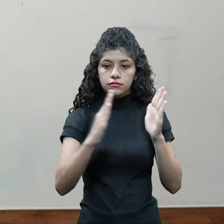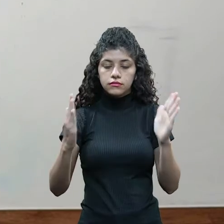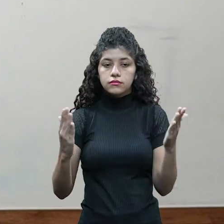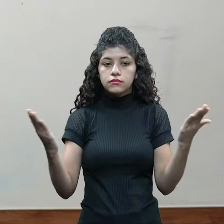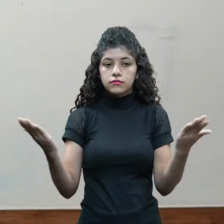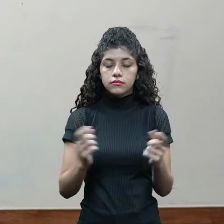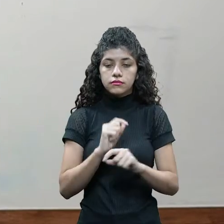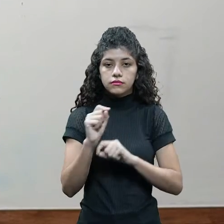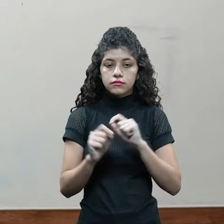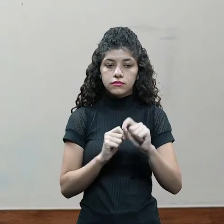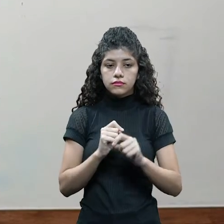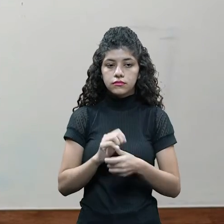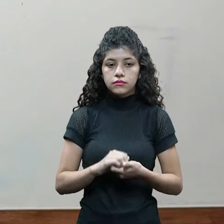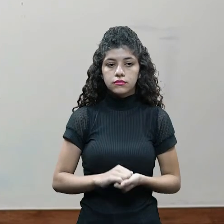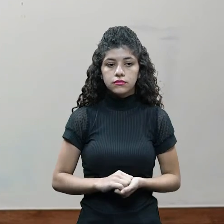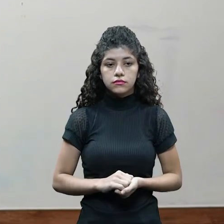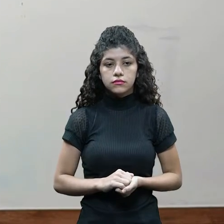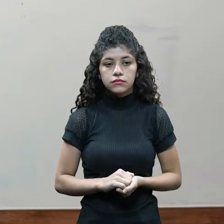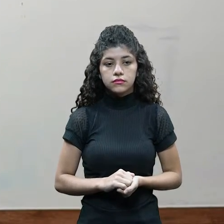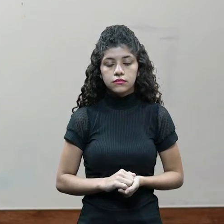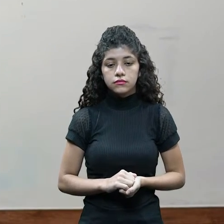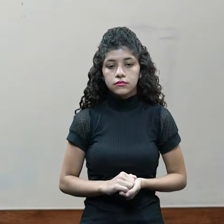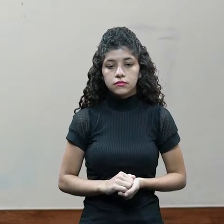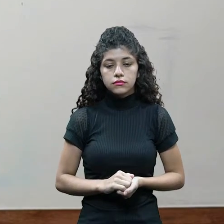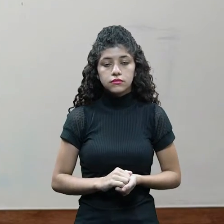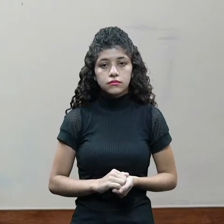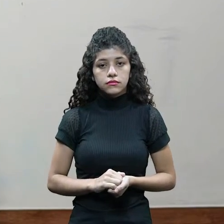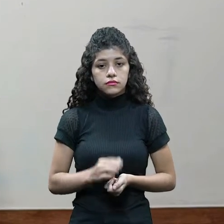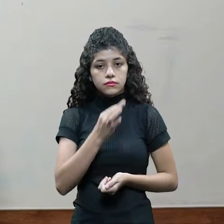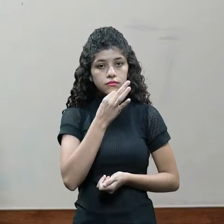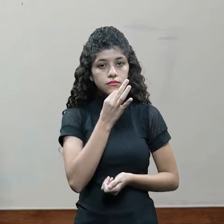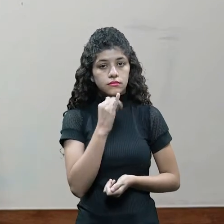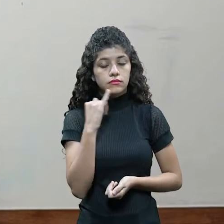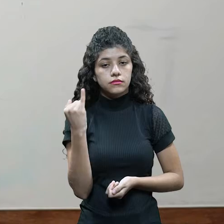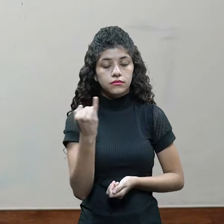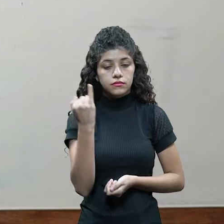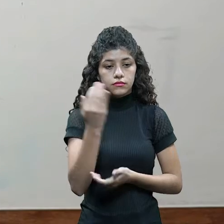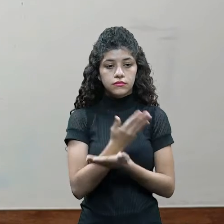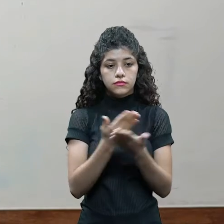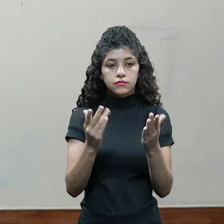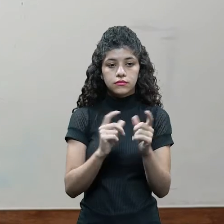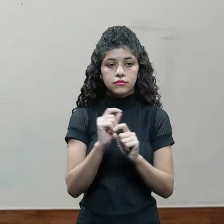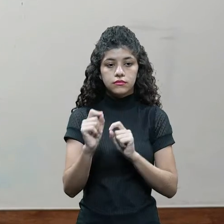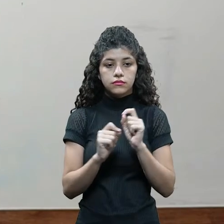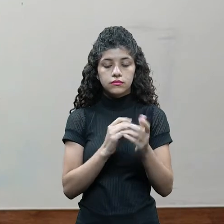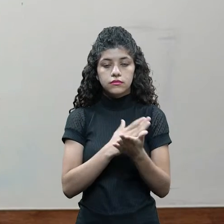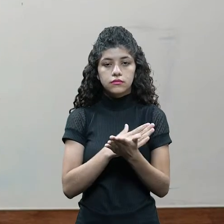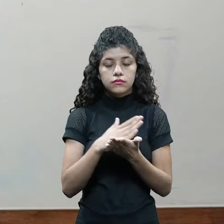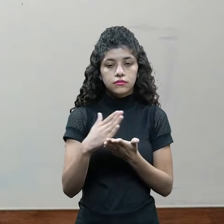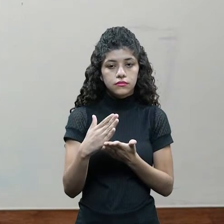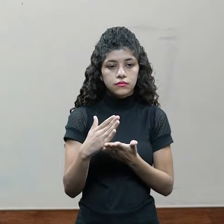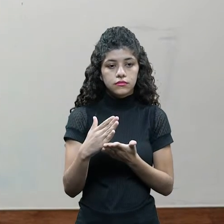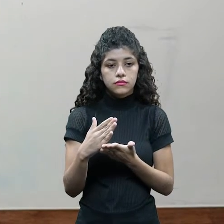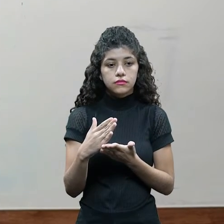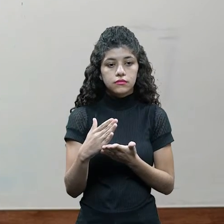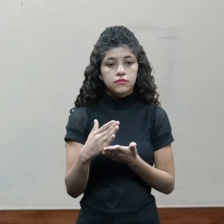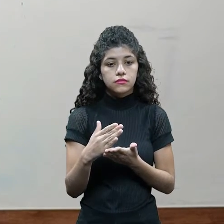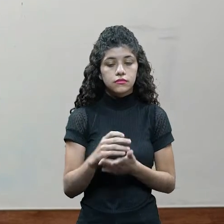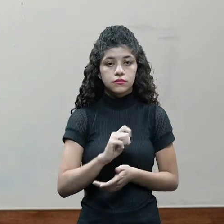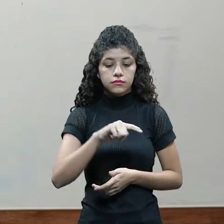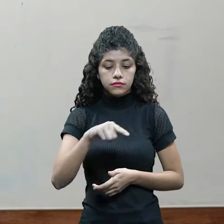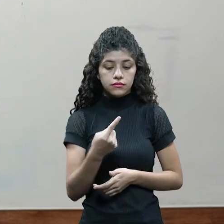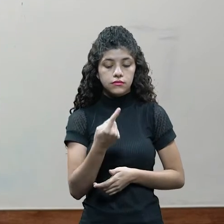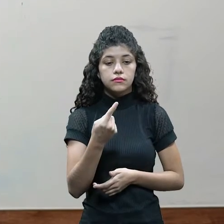alocação dos números. Uma dica importantíssima, um macete muito importante. Comece a fazer a alocação dos números pela